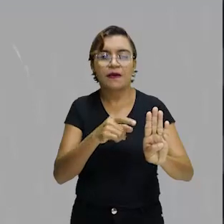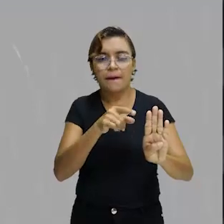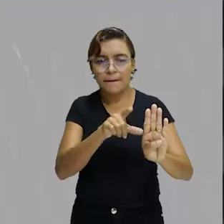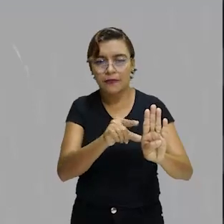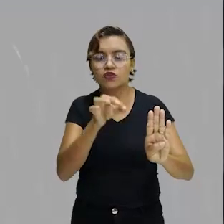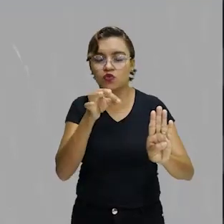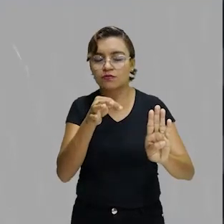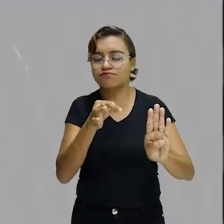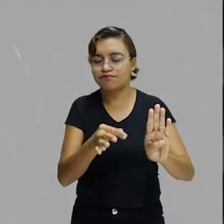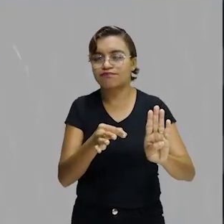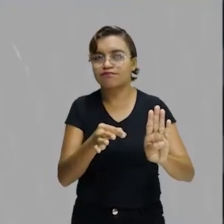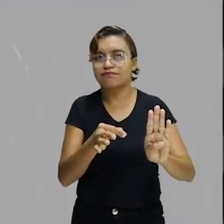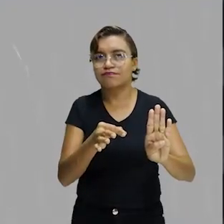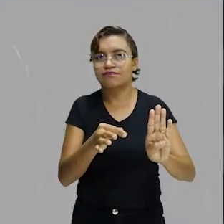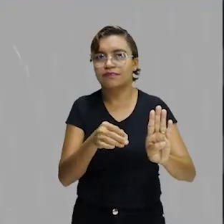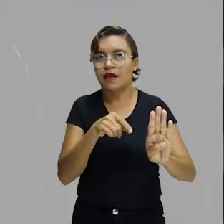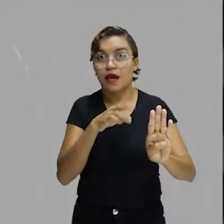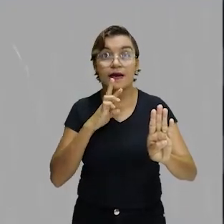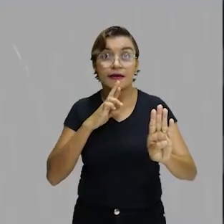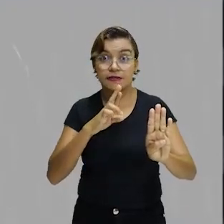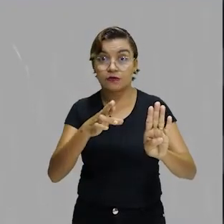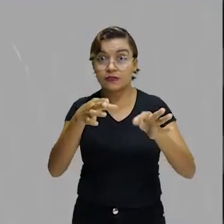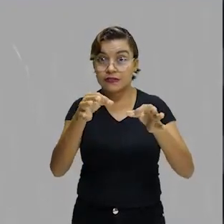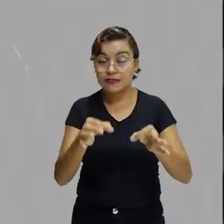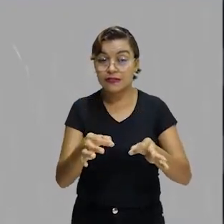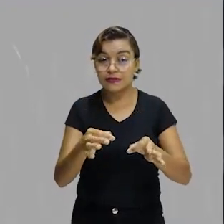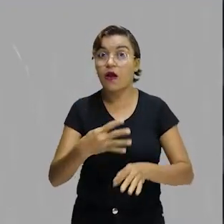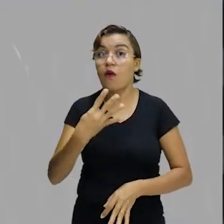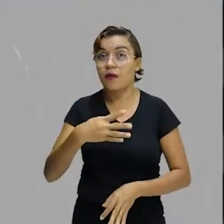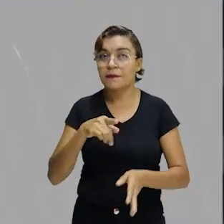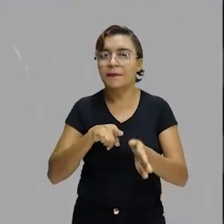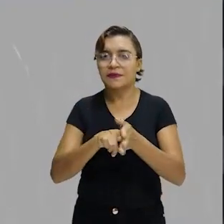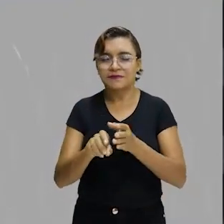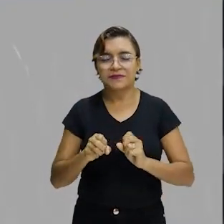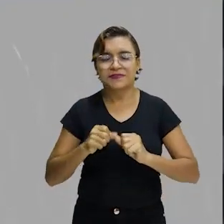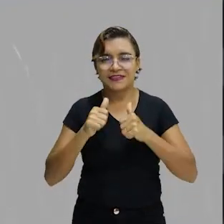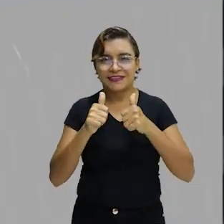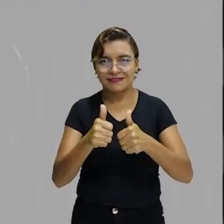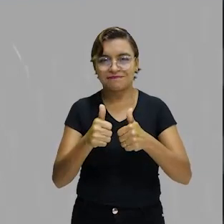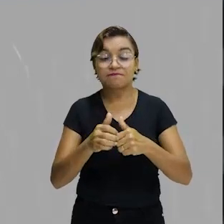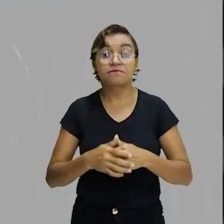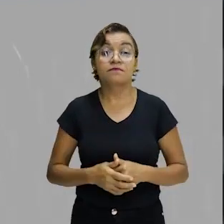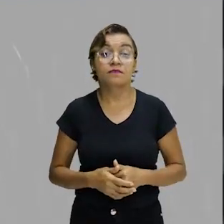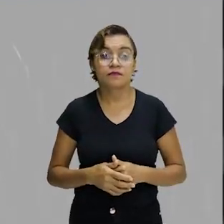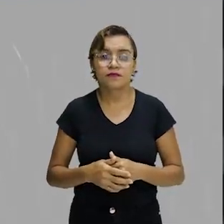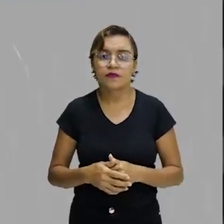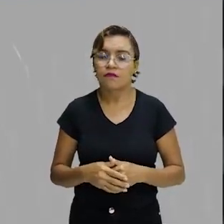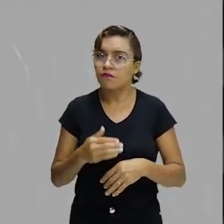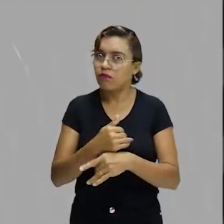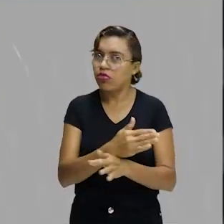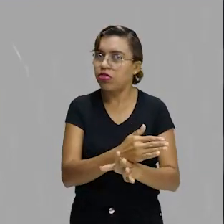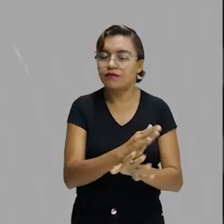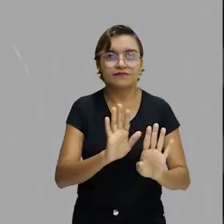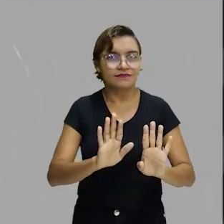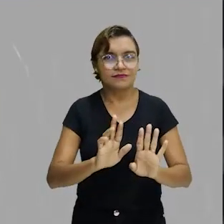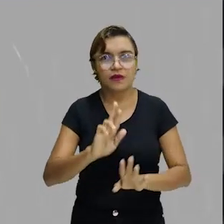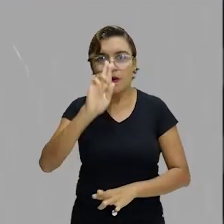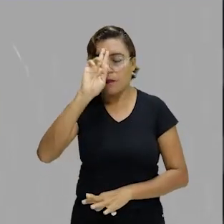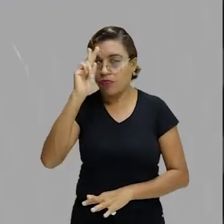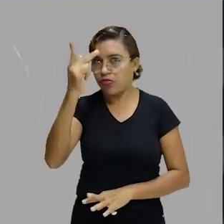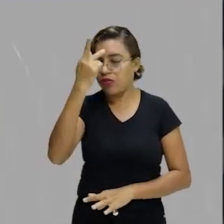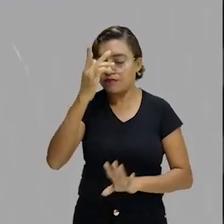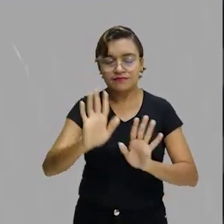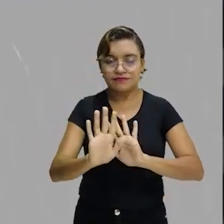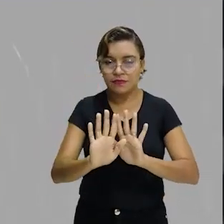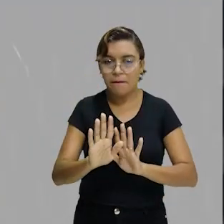para você letra B de bola nesta 4ª questão, correto? Não vacile, perceba que ele está indicando